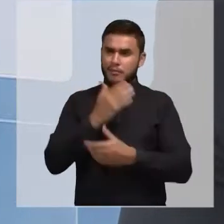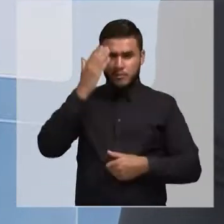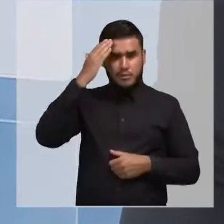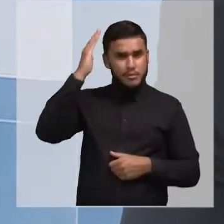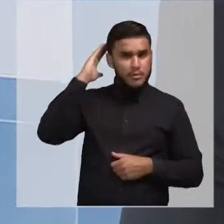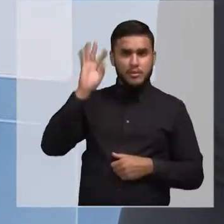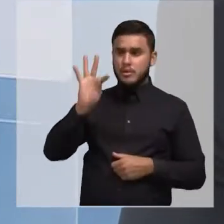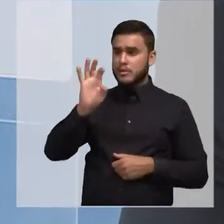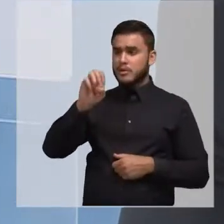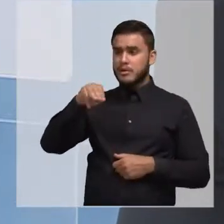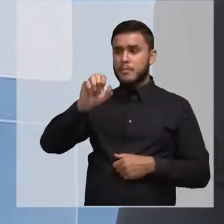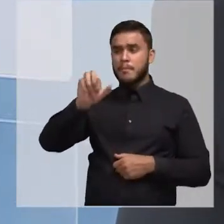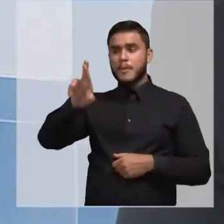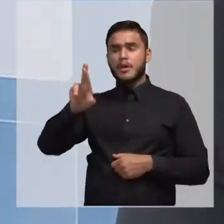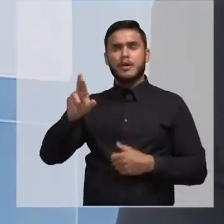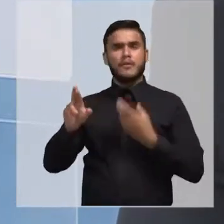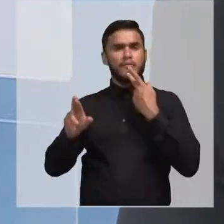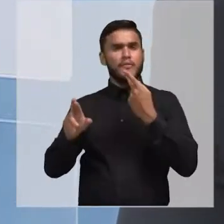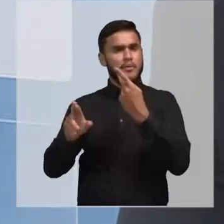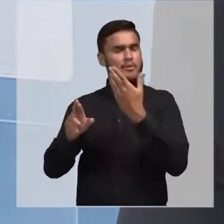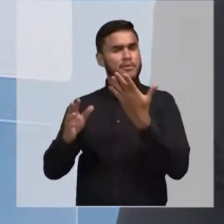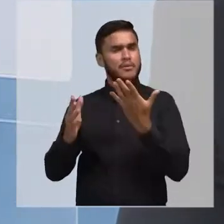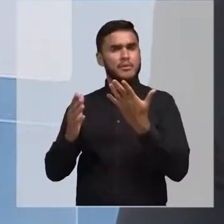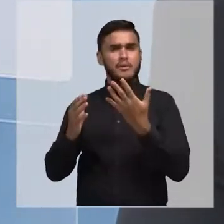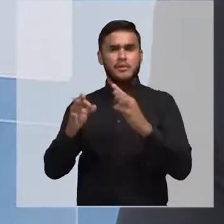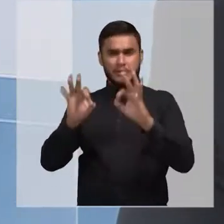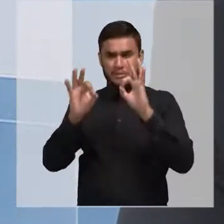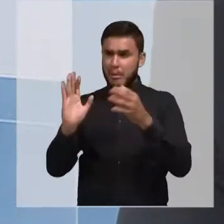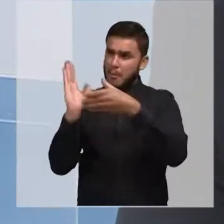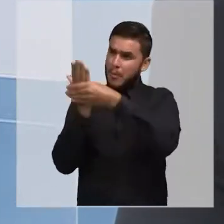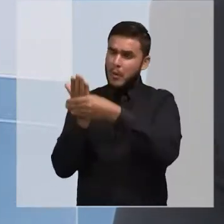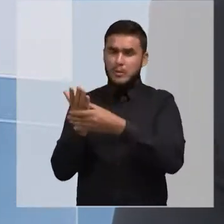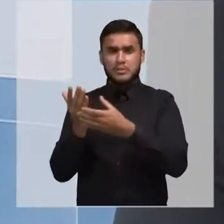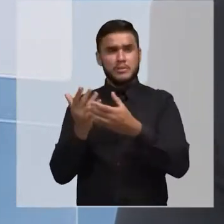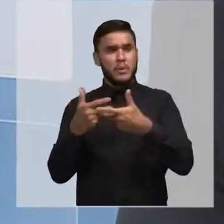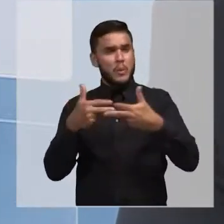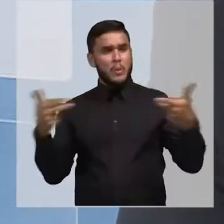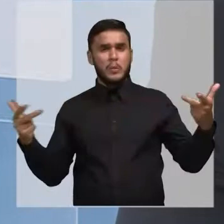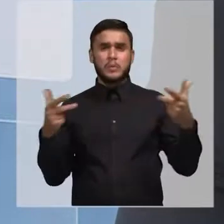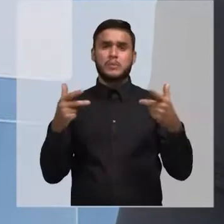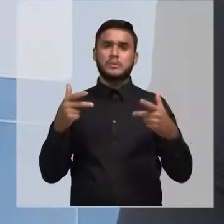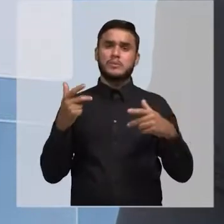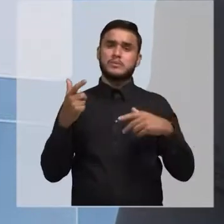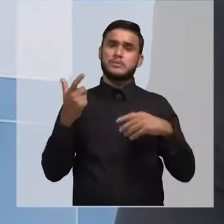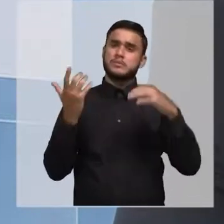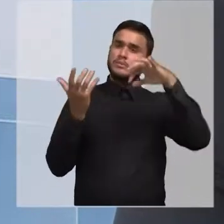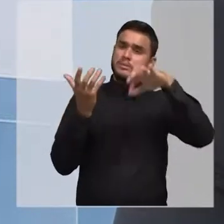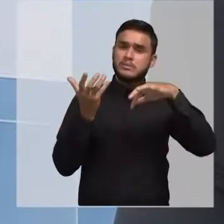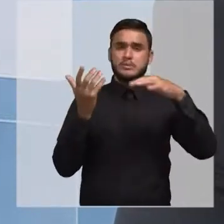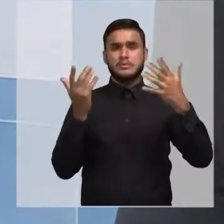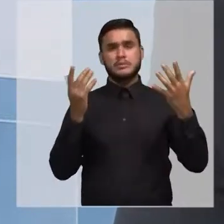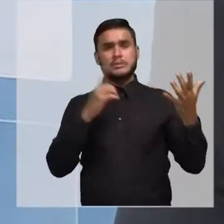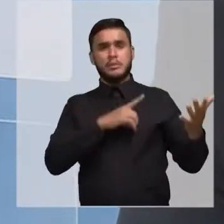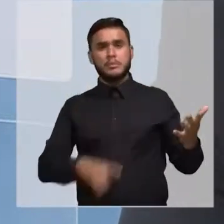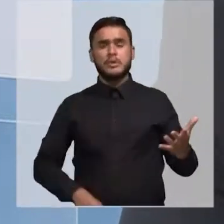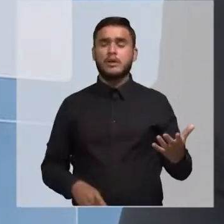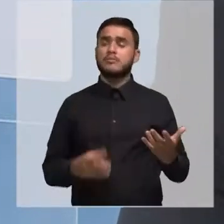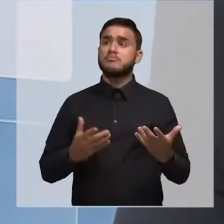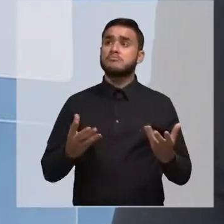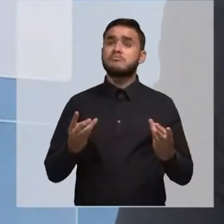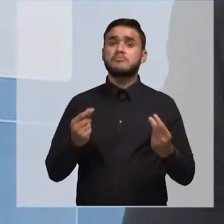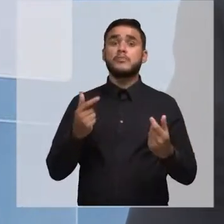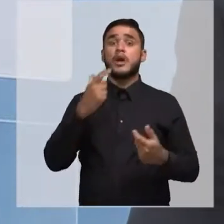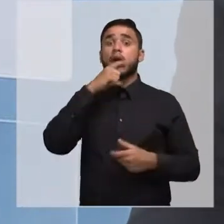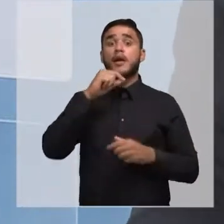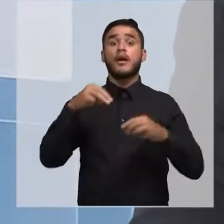vê no Supremo Tribunal Federal, com essas coisas que a gente vê no TRF4 e lá também no Rio de Janeiro. Então cai tudo por água abaixo e